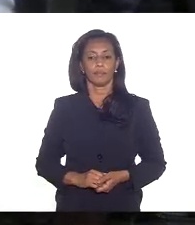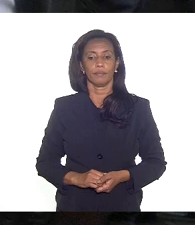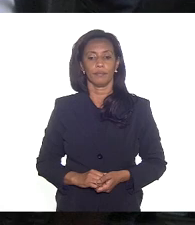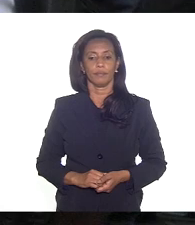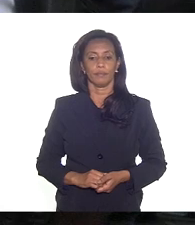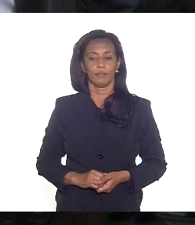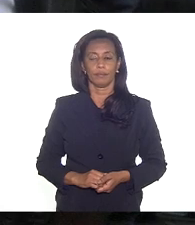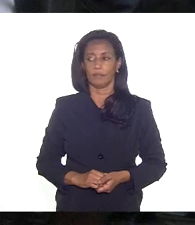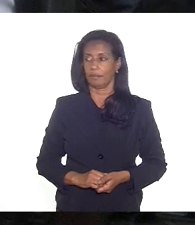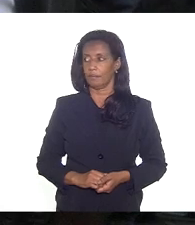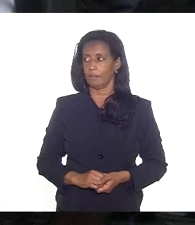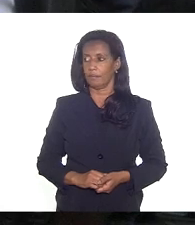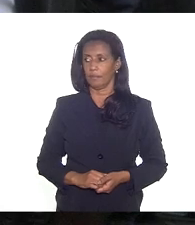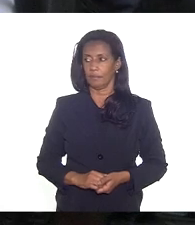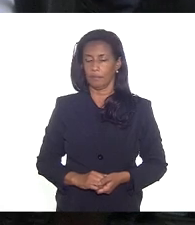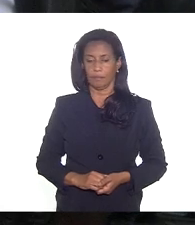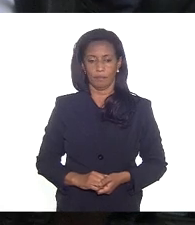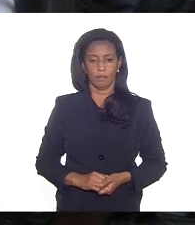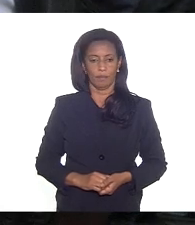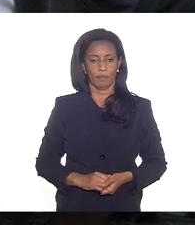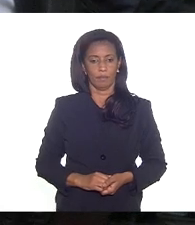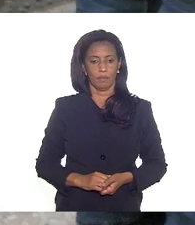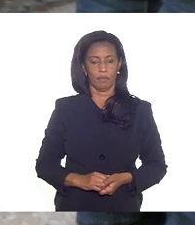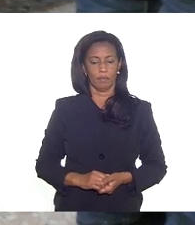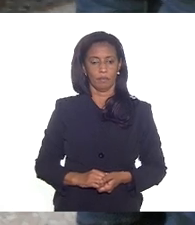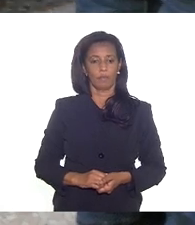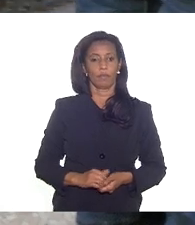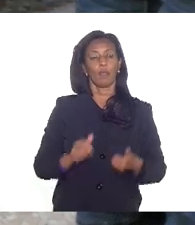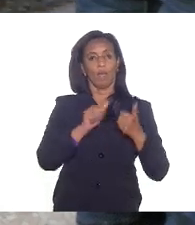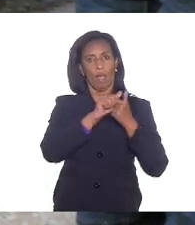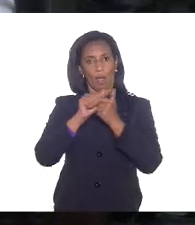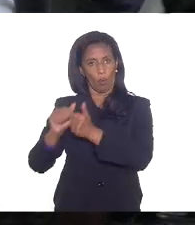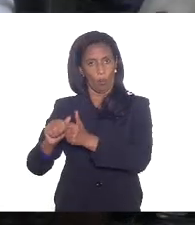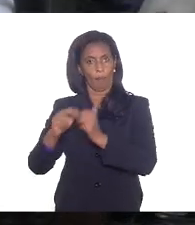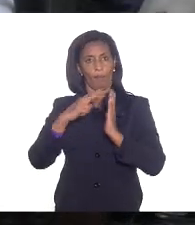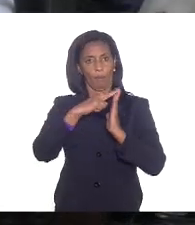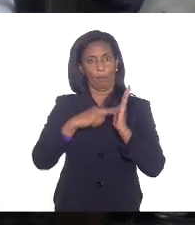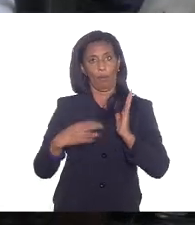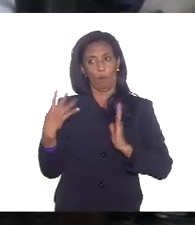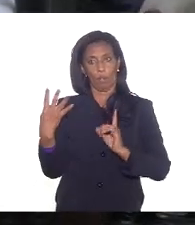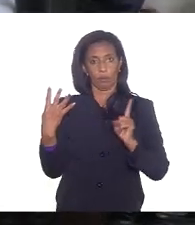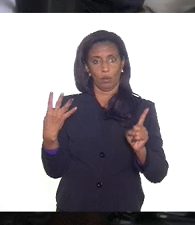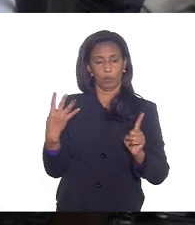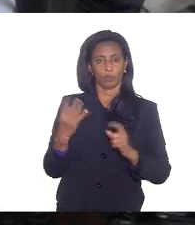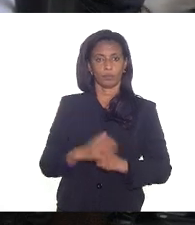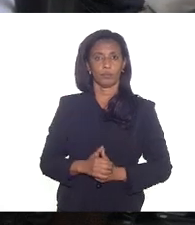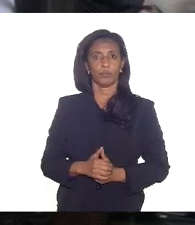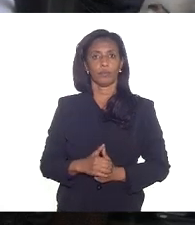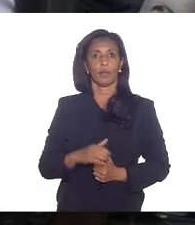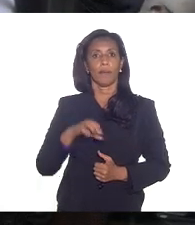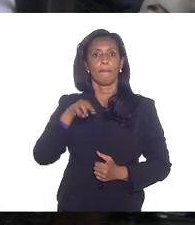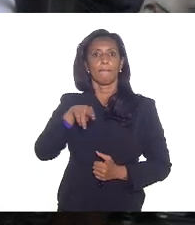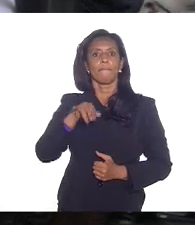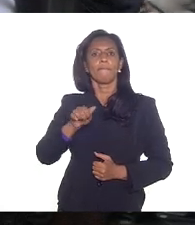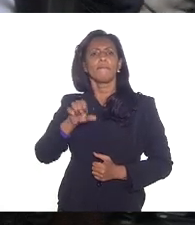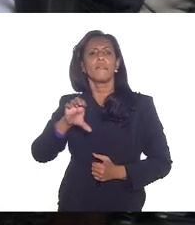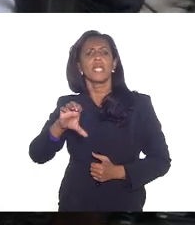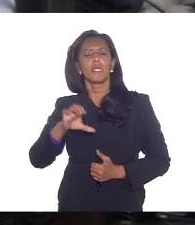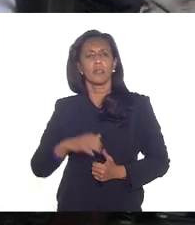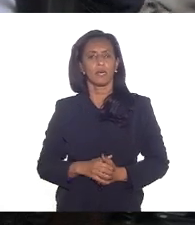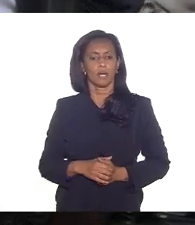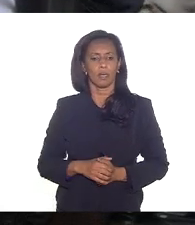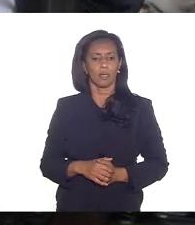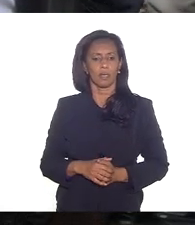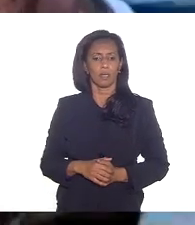E aí quem acompanha o relator seu presente quatro um deputado Carlos minc